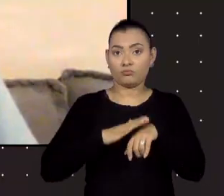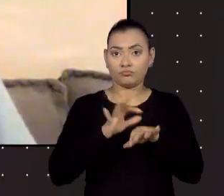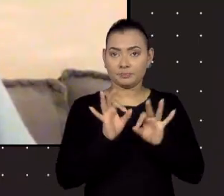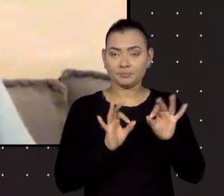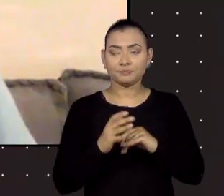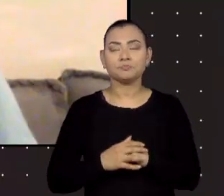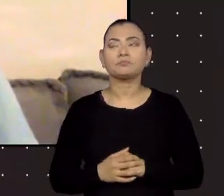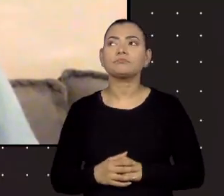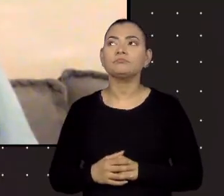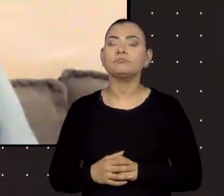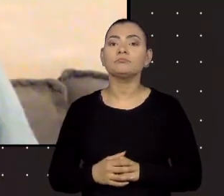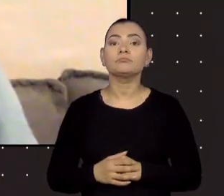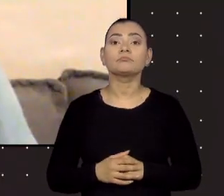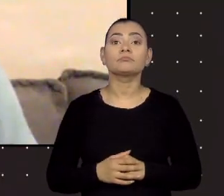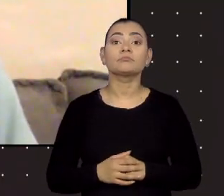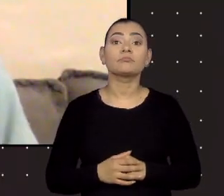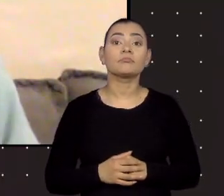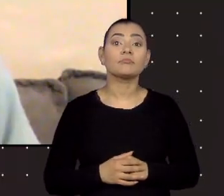os designers.